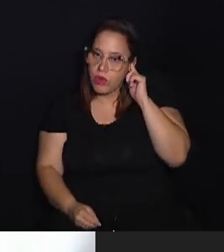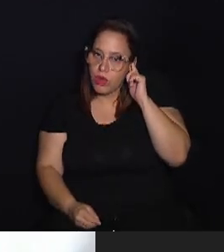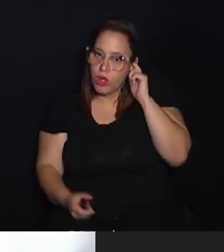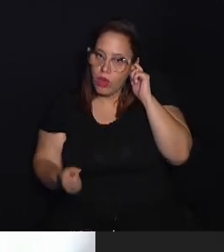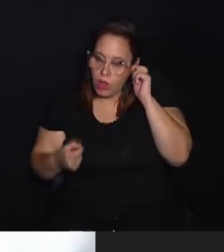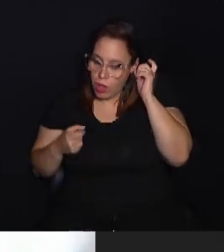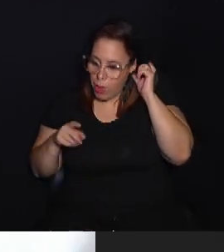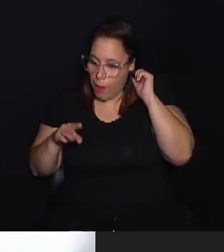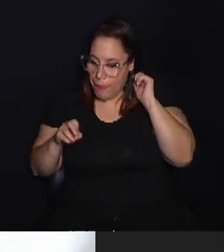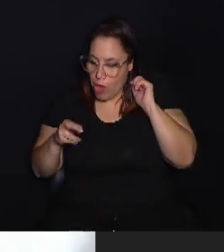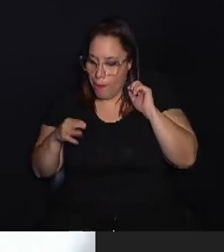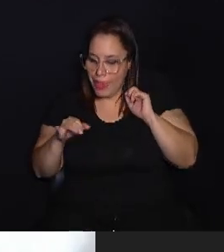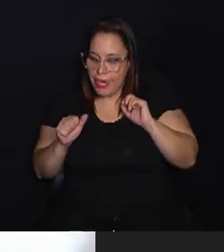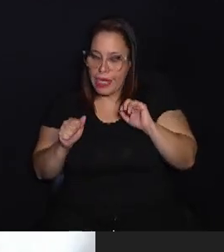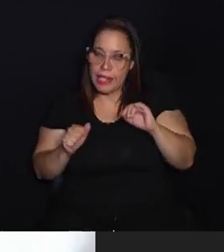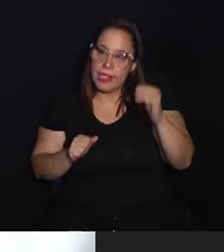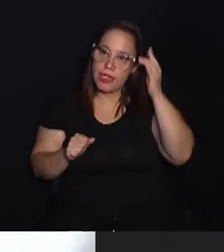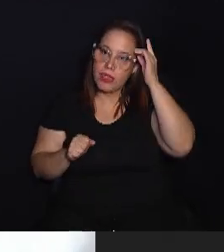uma biópsia.